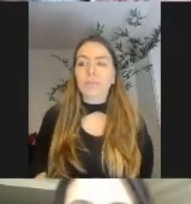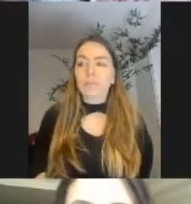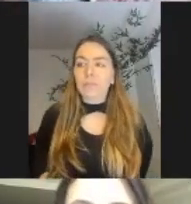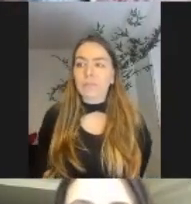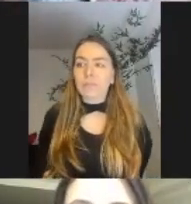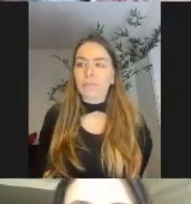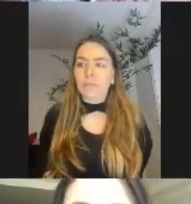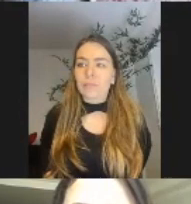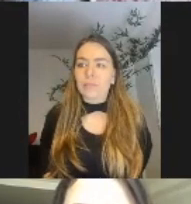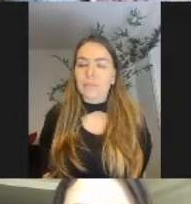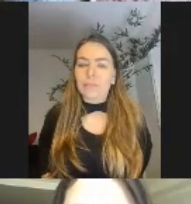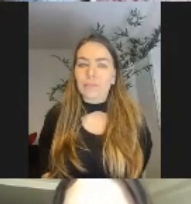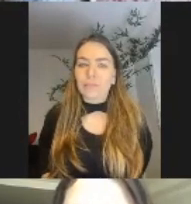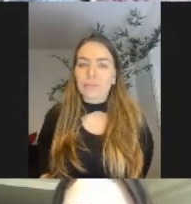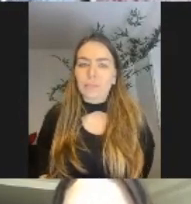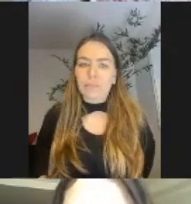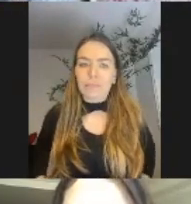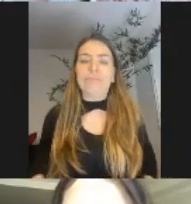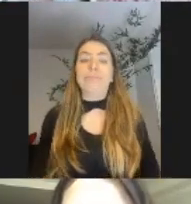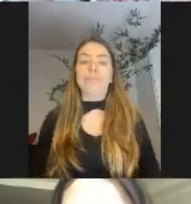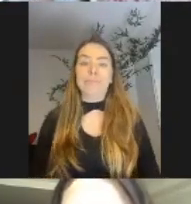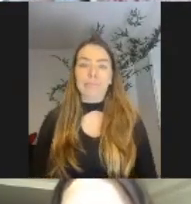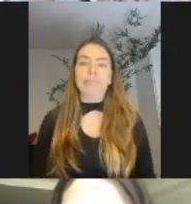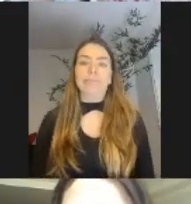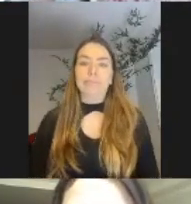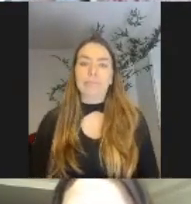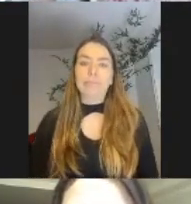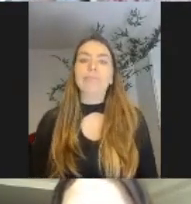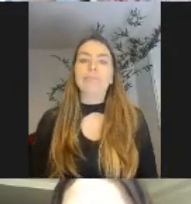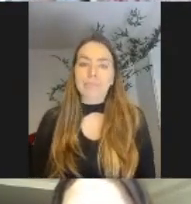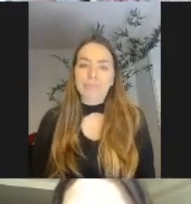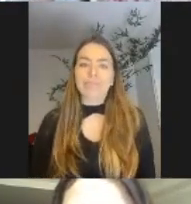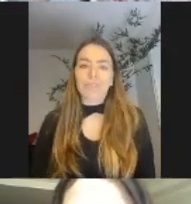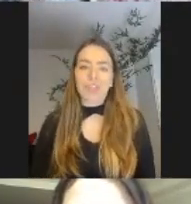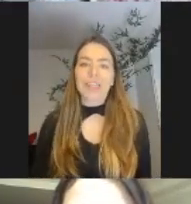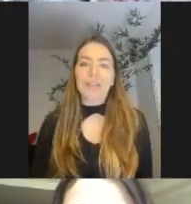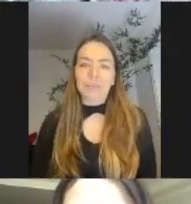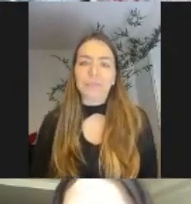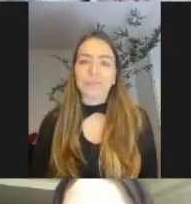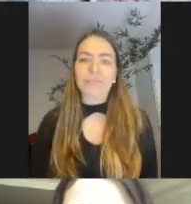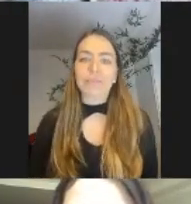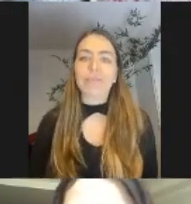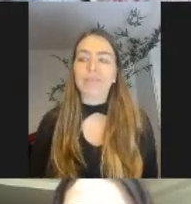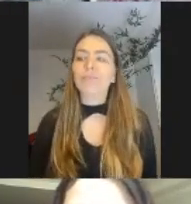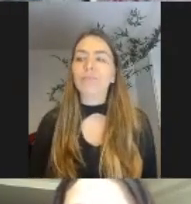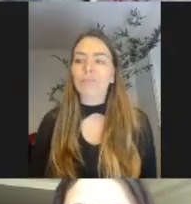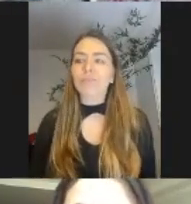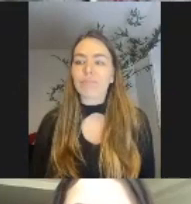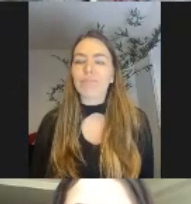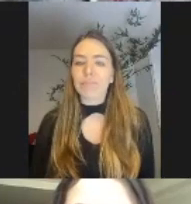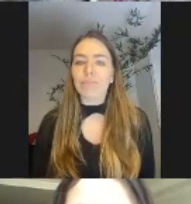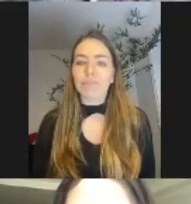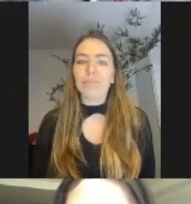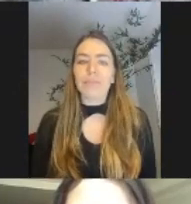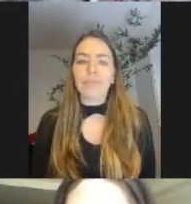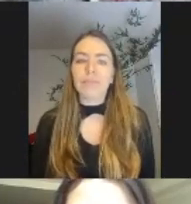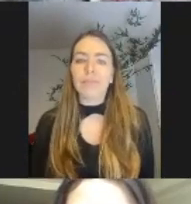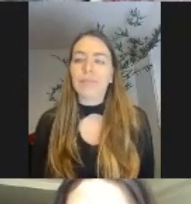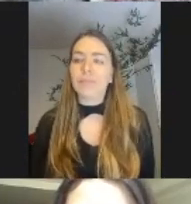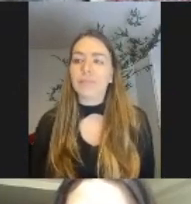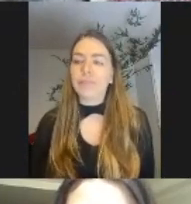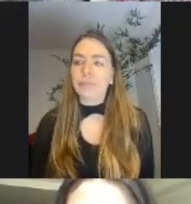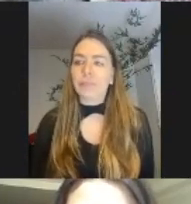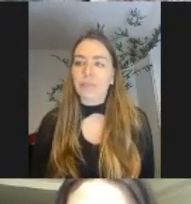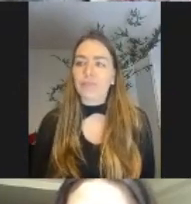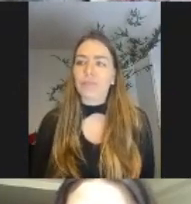que a comida é muito salgada, tá? Até comentei isso com a Dé também. Eu gosto de comida mais temperadinha e o sal na